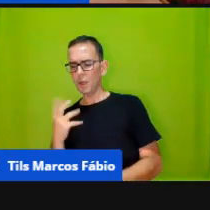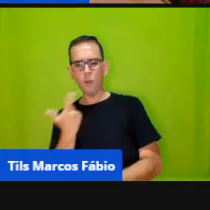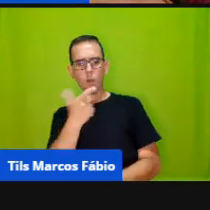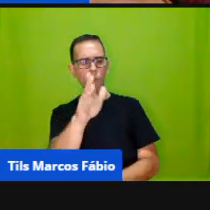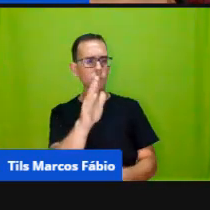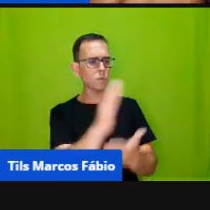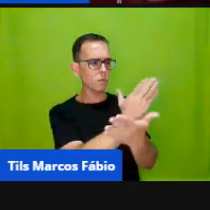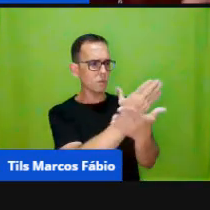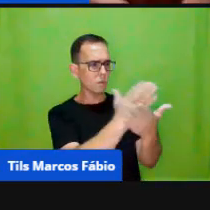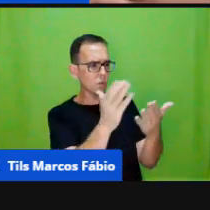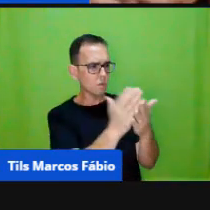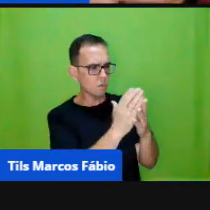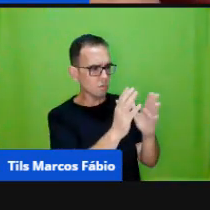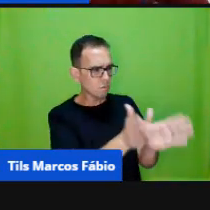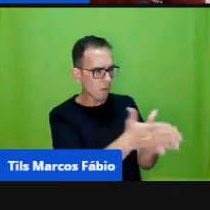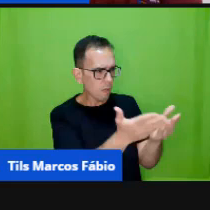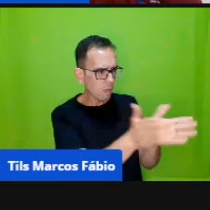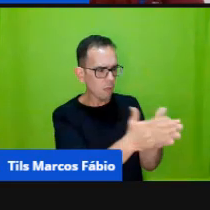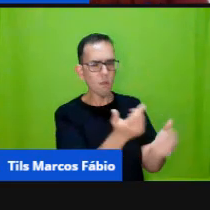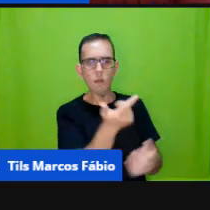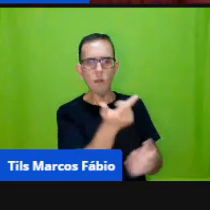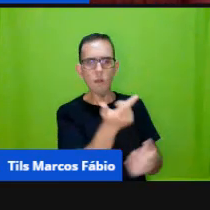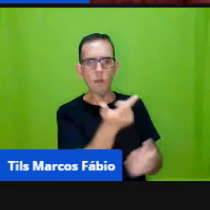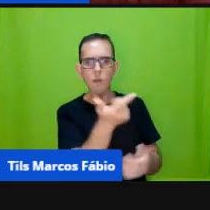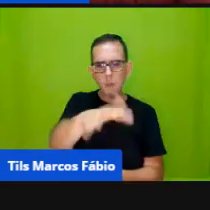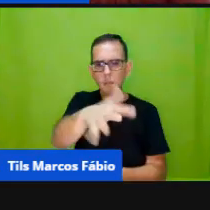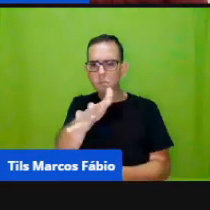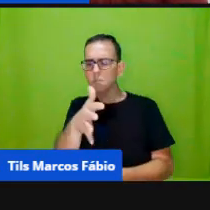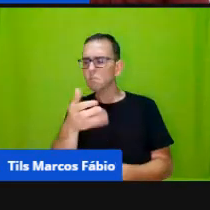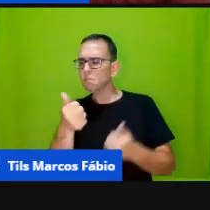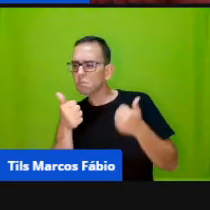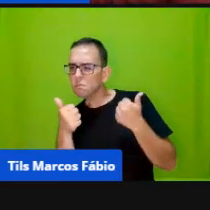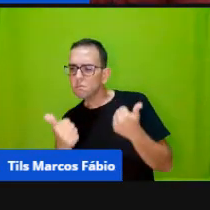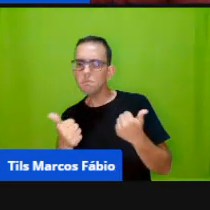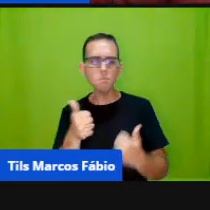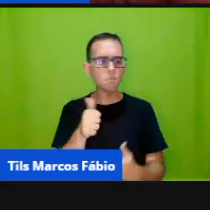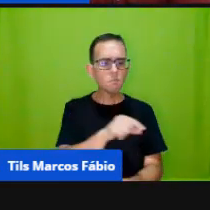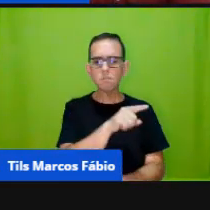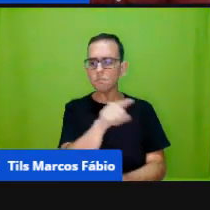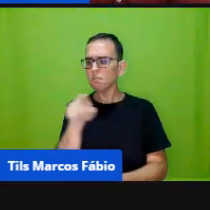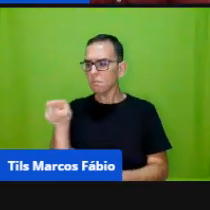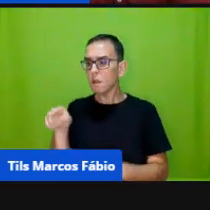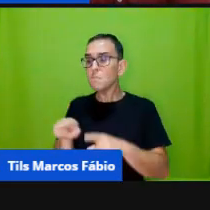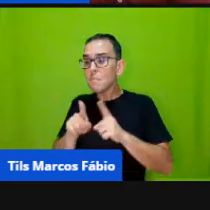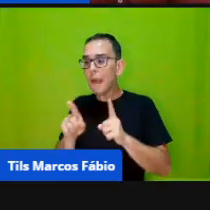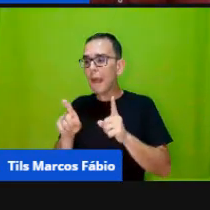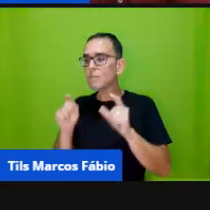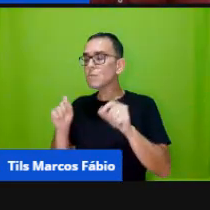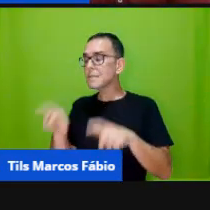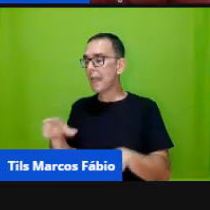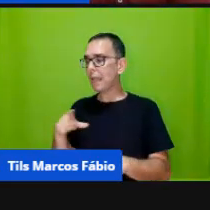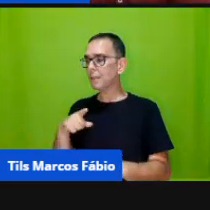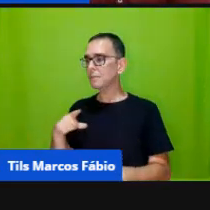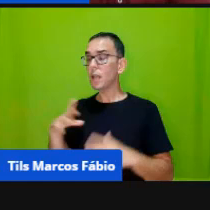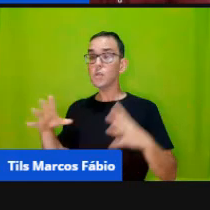outros em condições piores, outros em condições melhores, mas os de condições